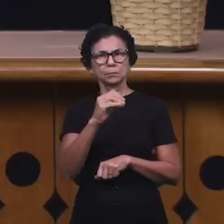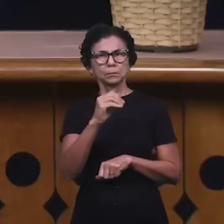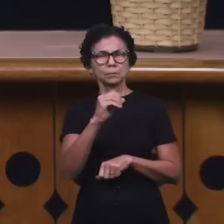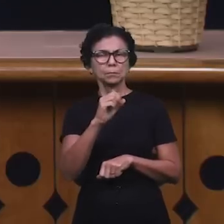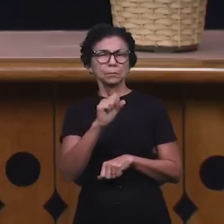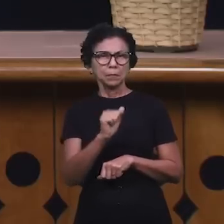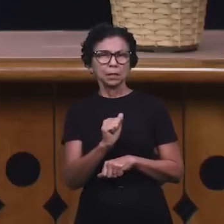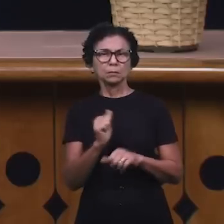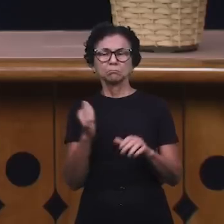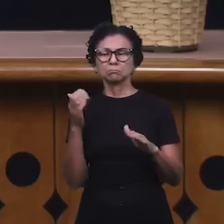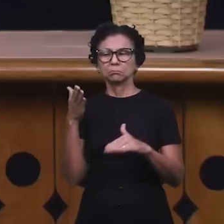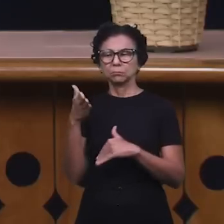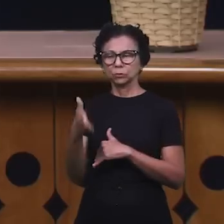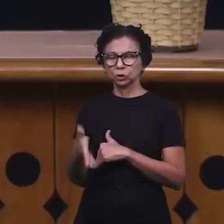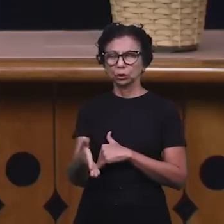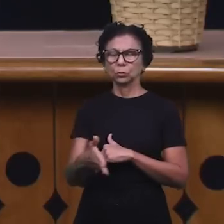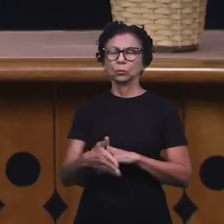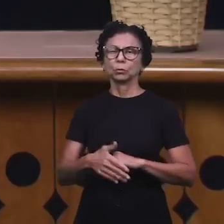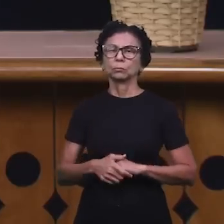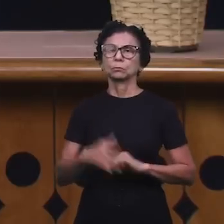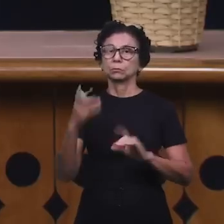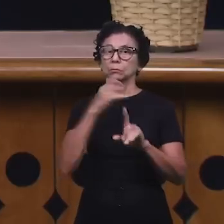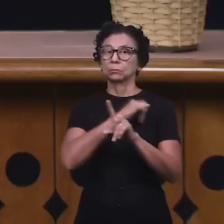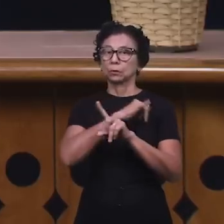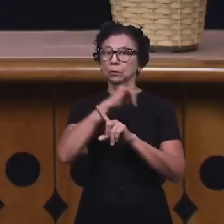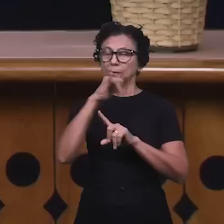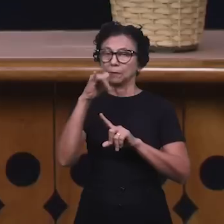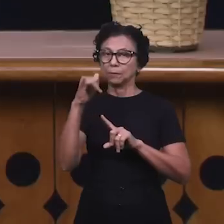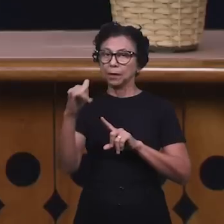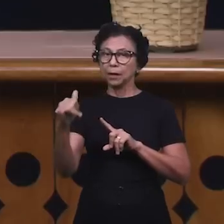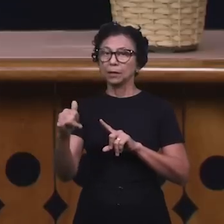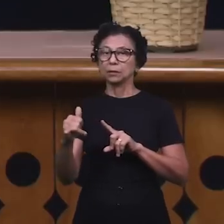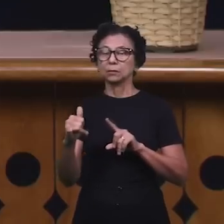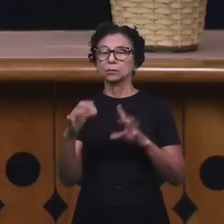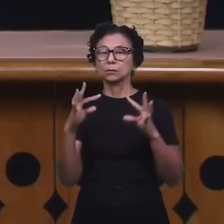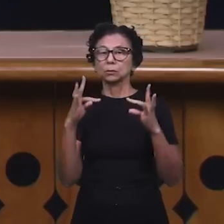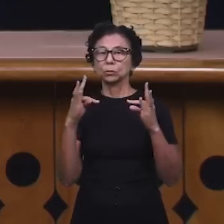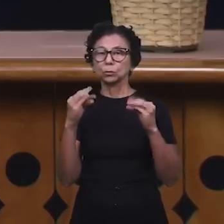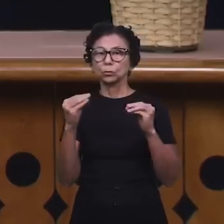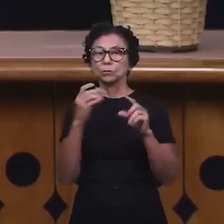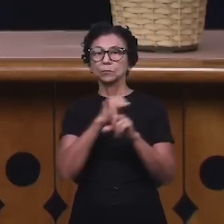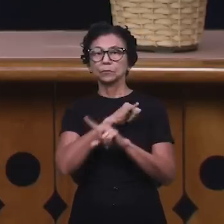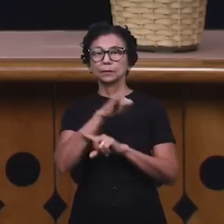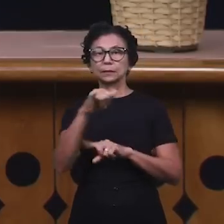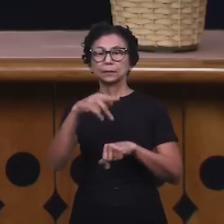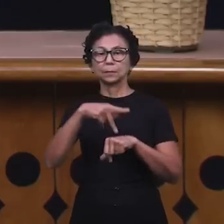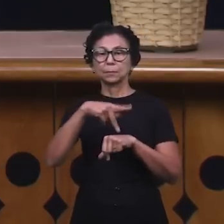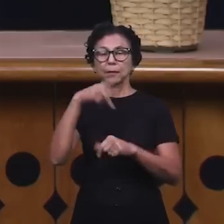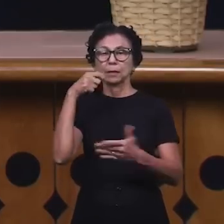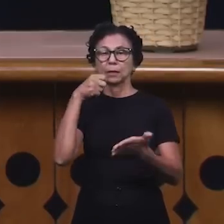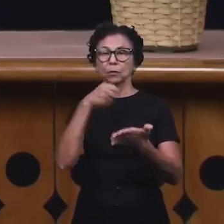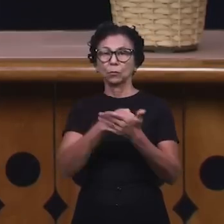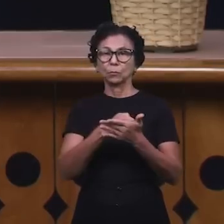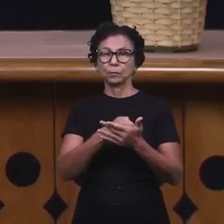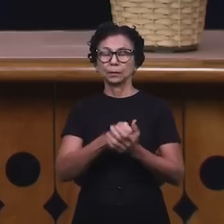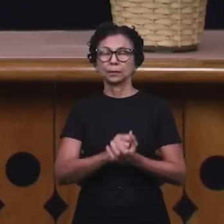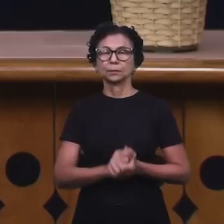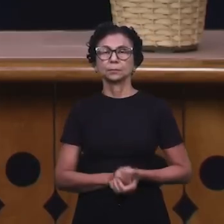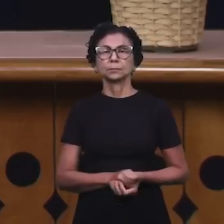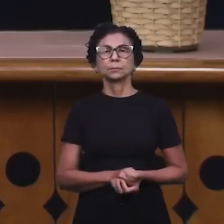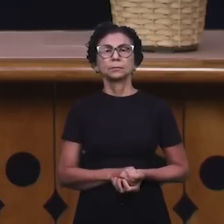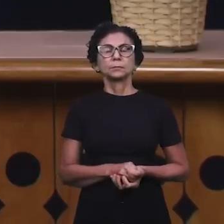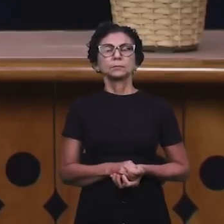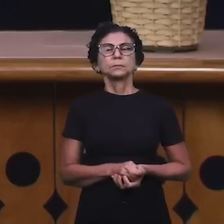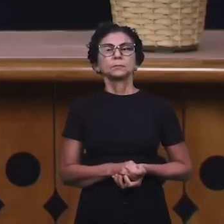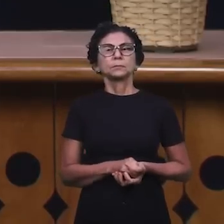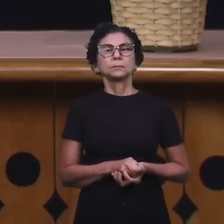iria cumprir nele todas as profecias da Páscoa. A principal era o cordeiro que era dado